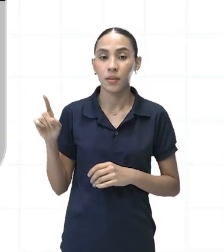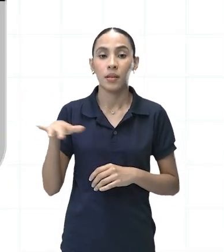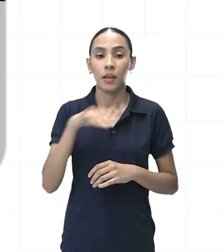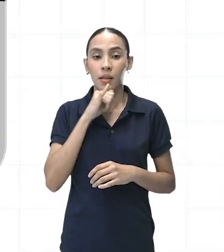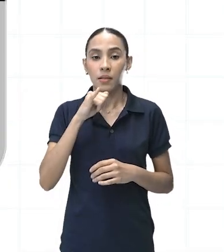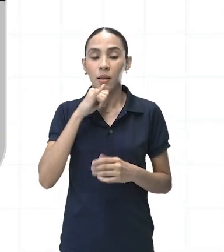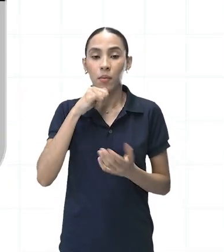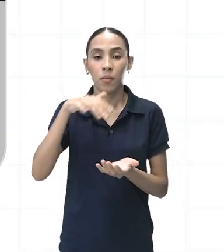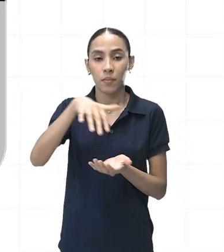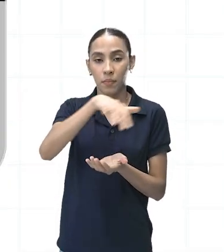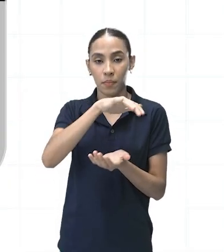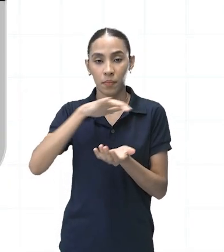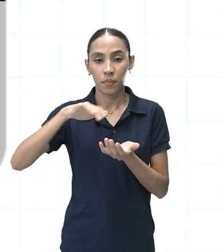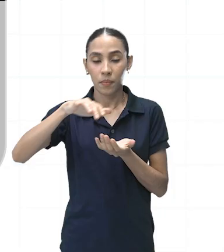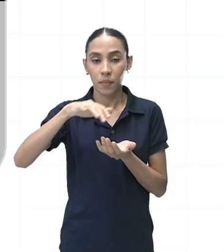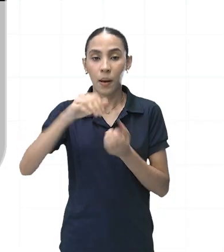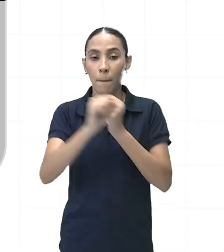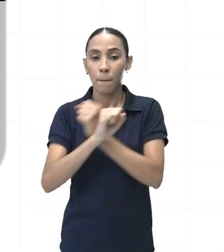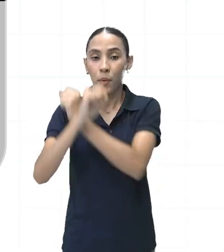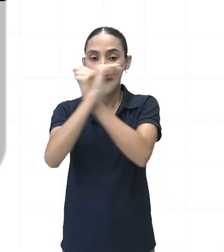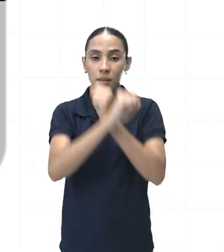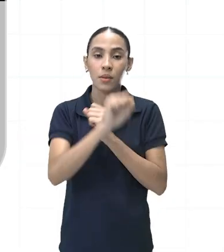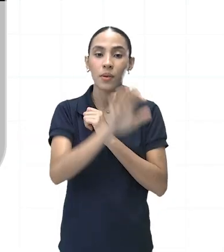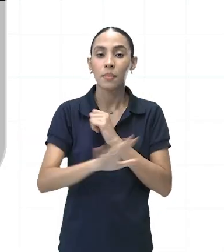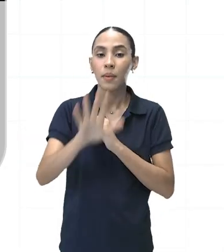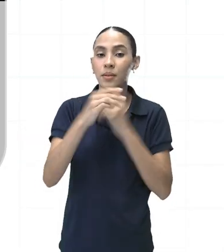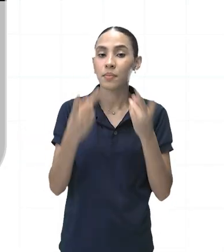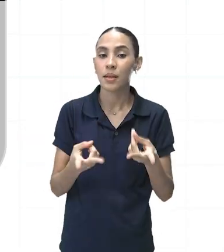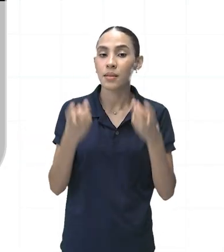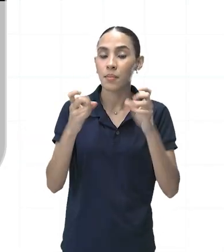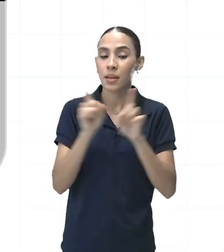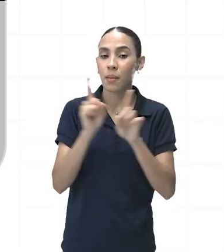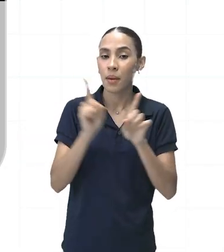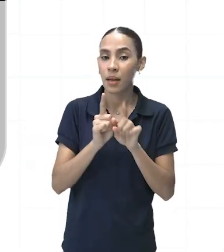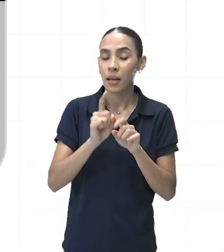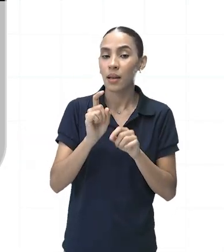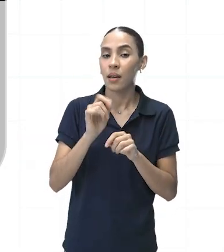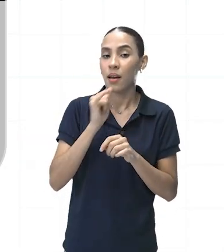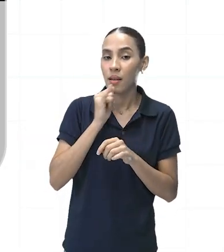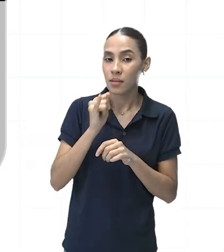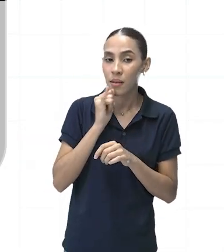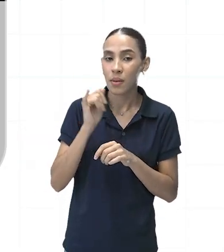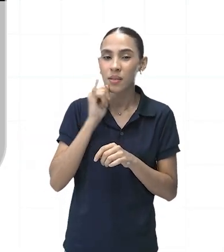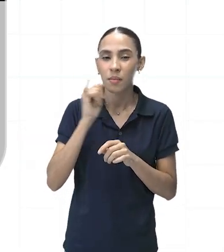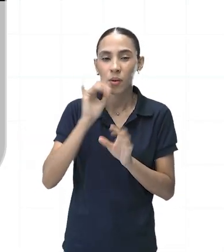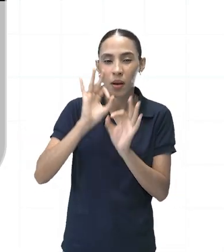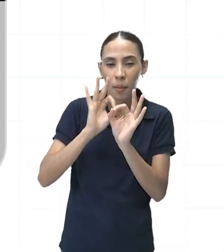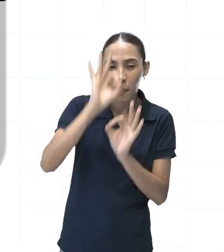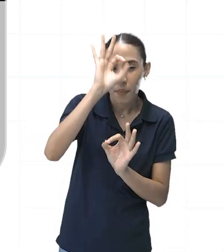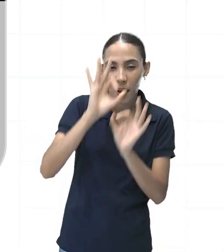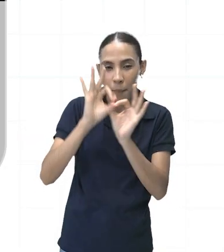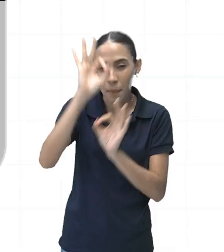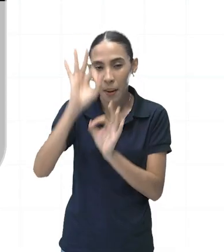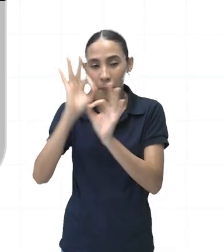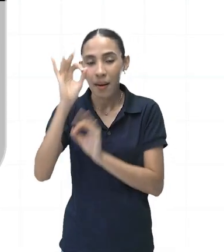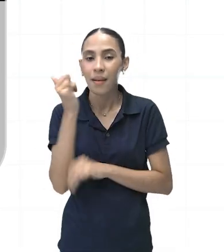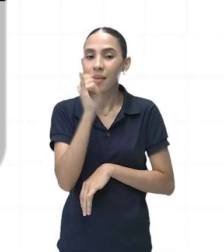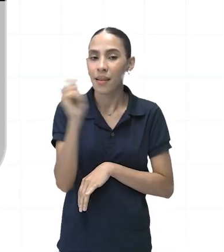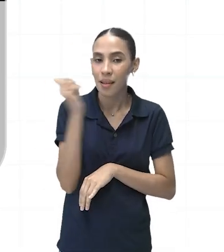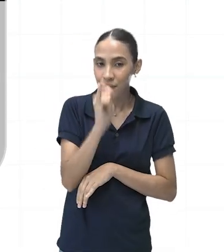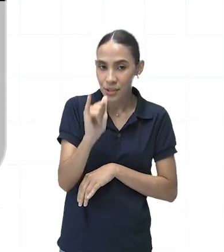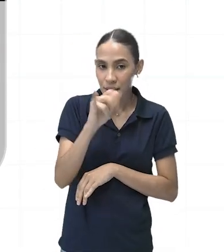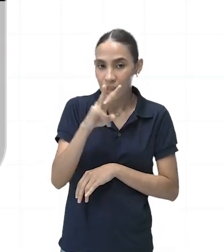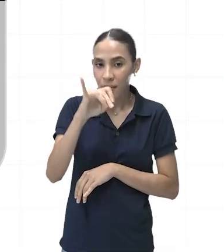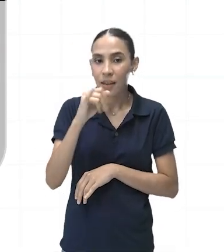campo magnético representado na imagem. Percebem o quanto vem, essas linhas eletromagnéticas que